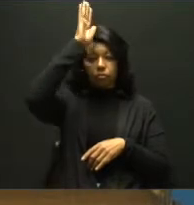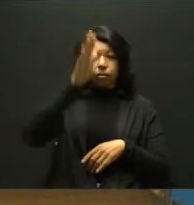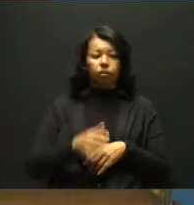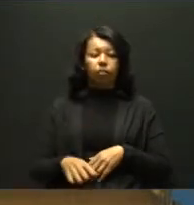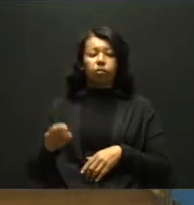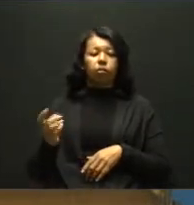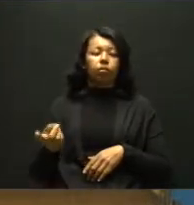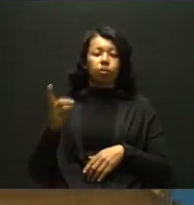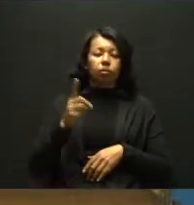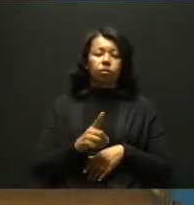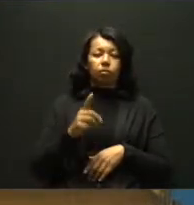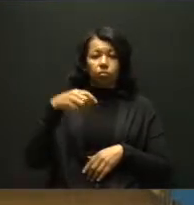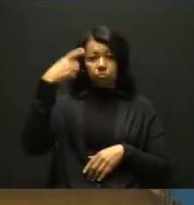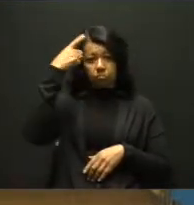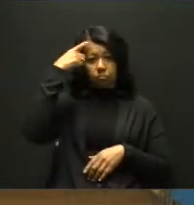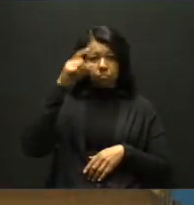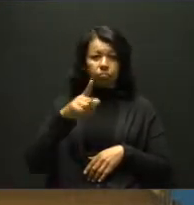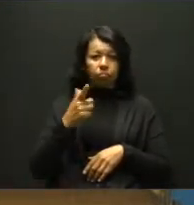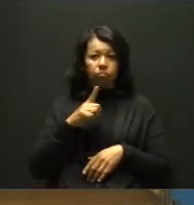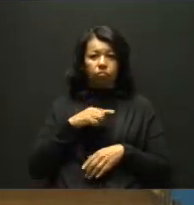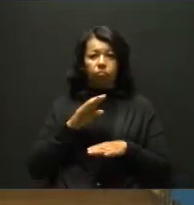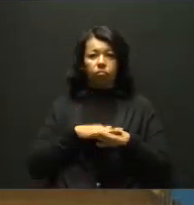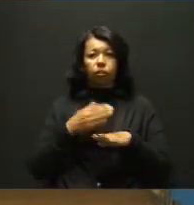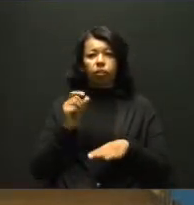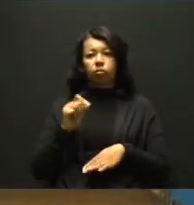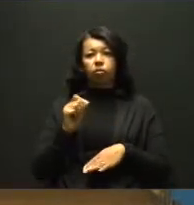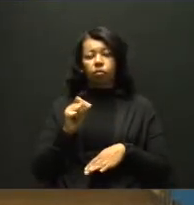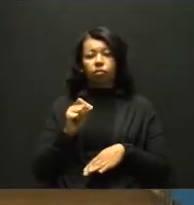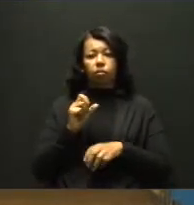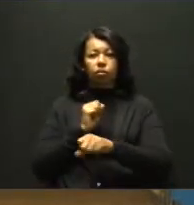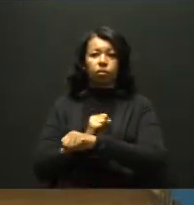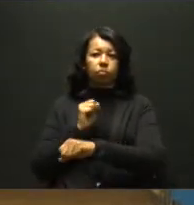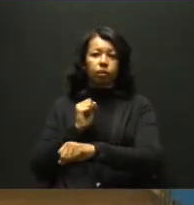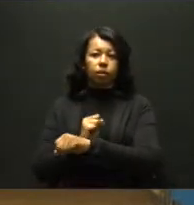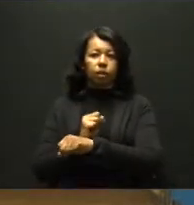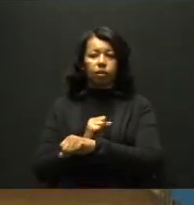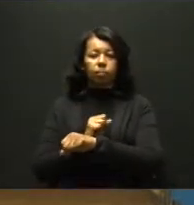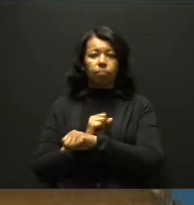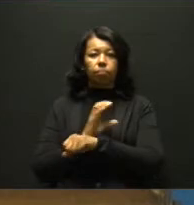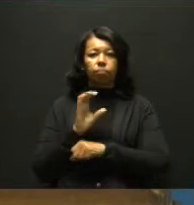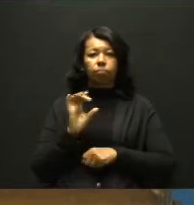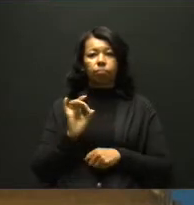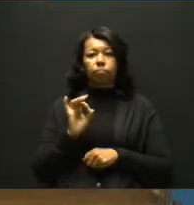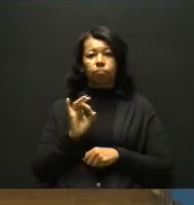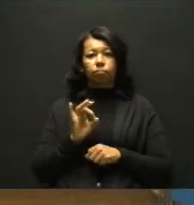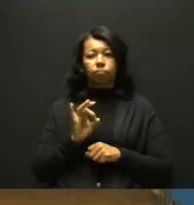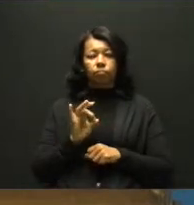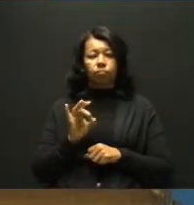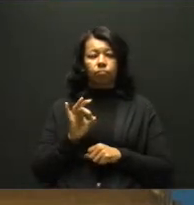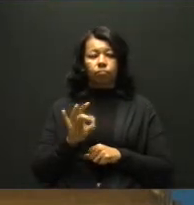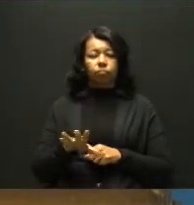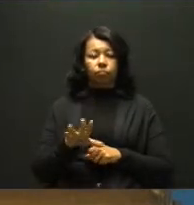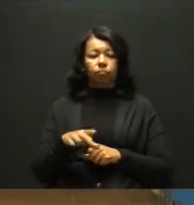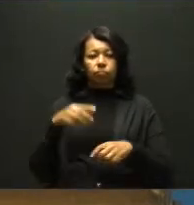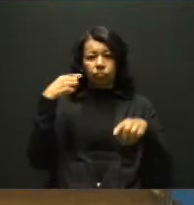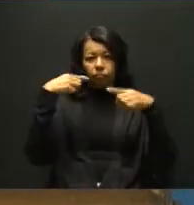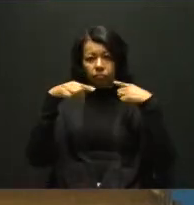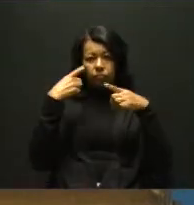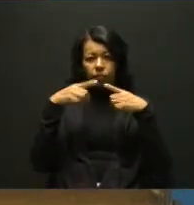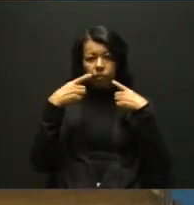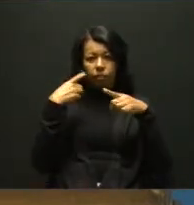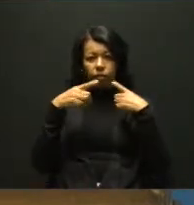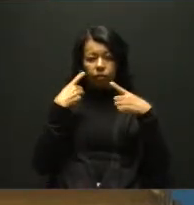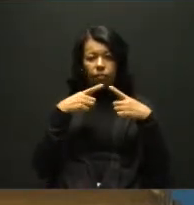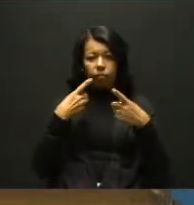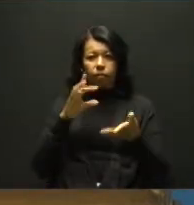então eu acho que não tem mais o que a gente esperar a não ser cobrar celeridade